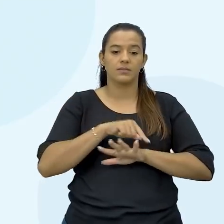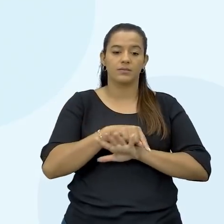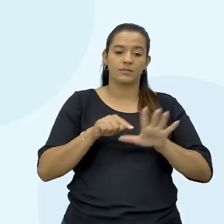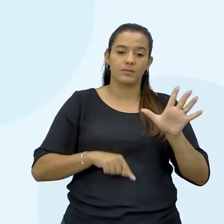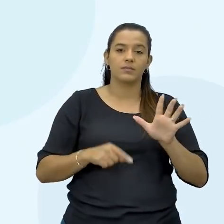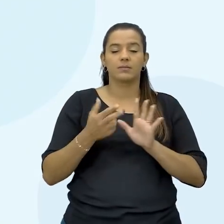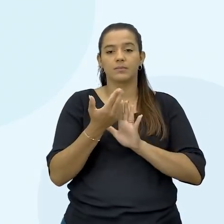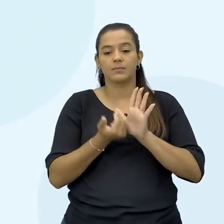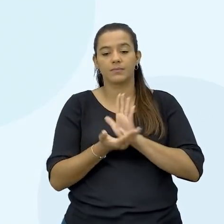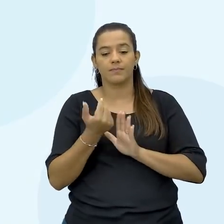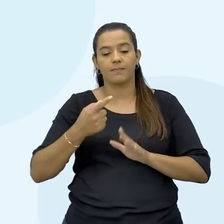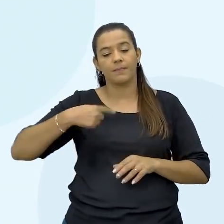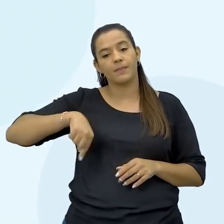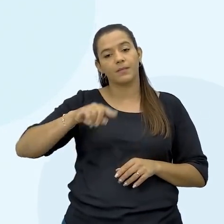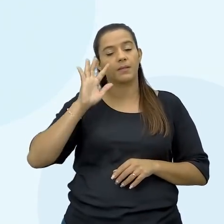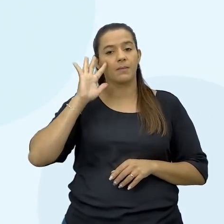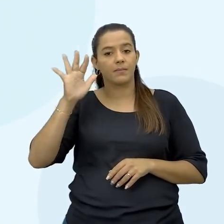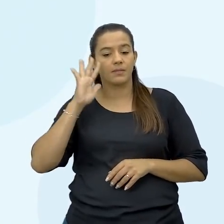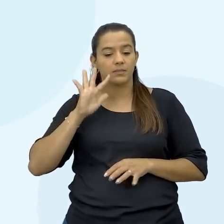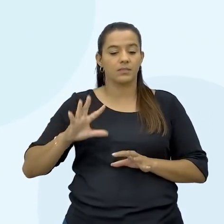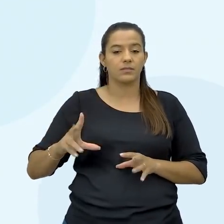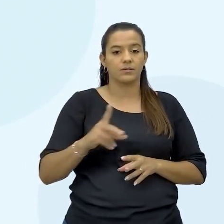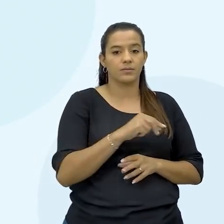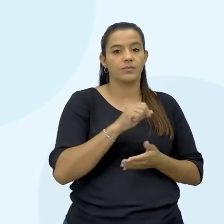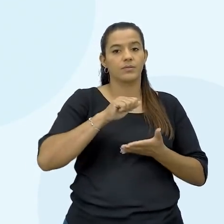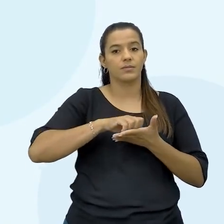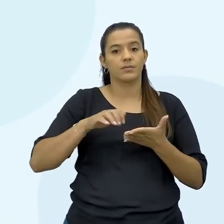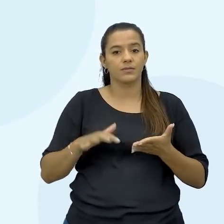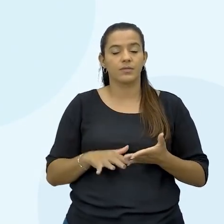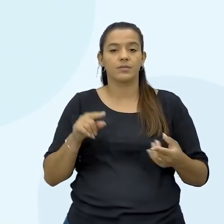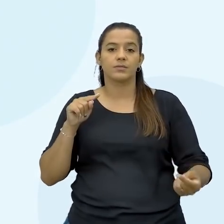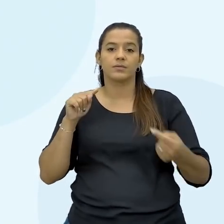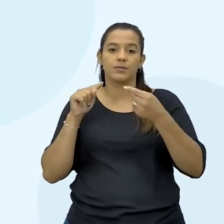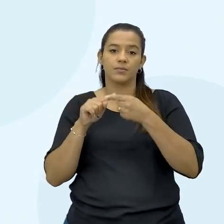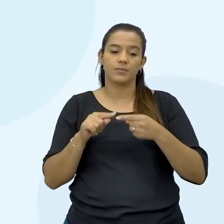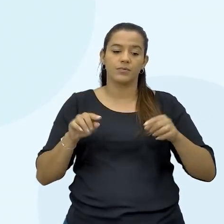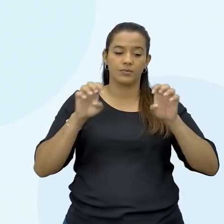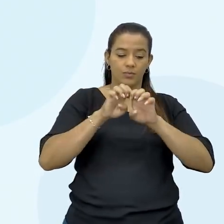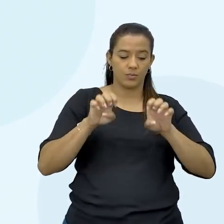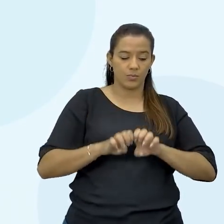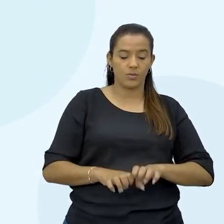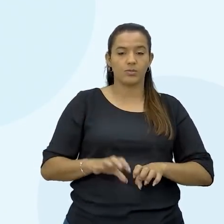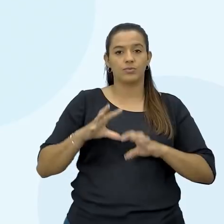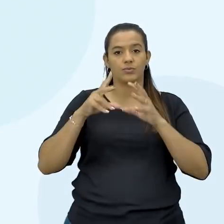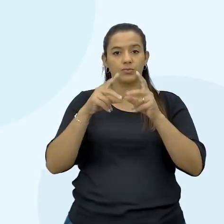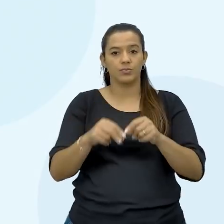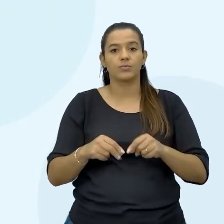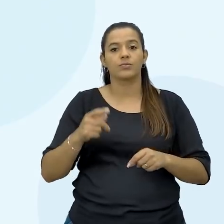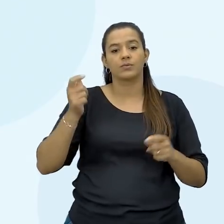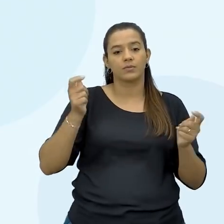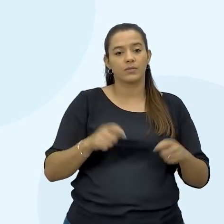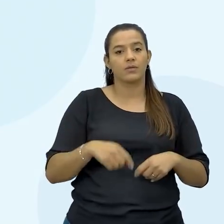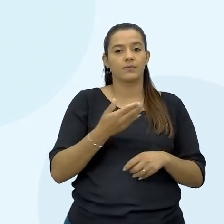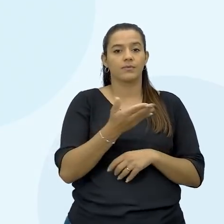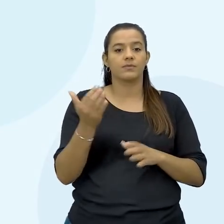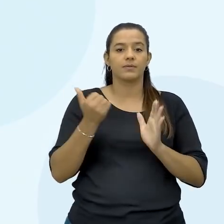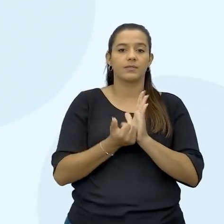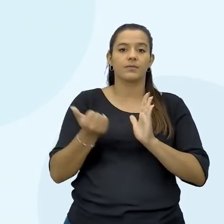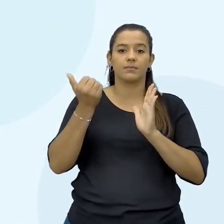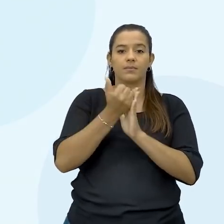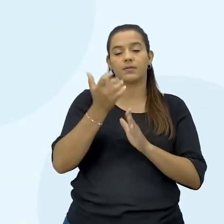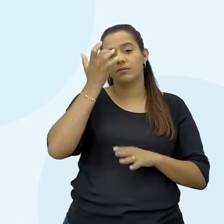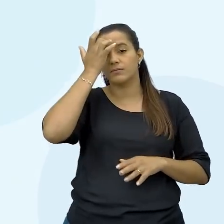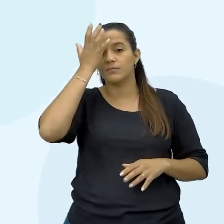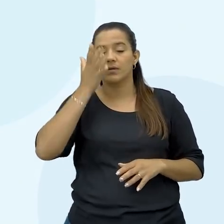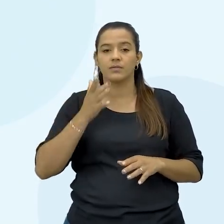símbolos e pensar em todas as atividades relacionadas ao eixo estruturante, porque você vai ter mais